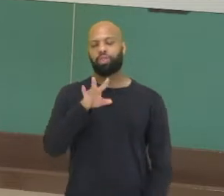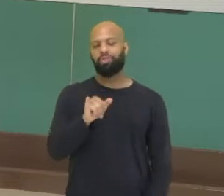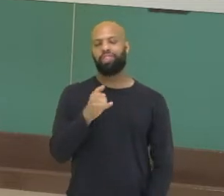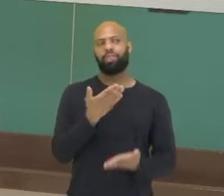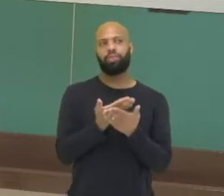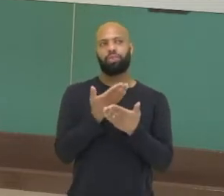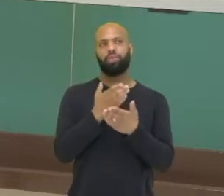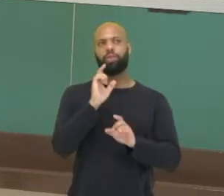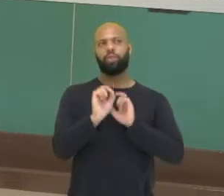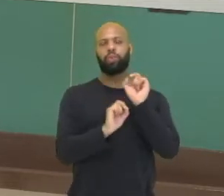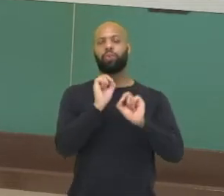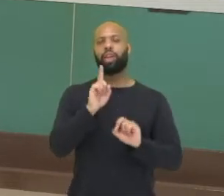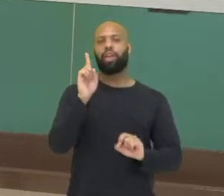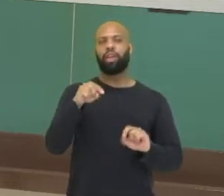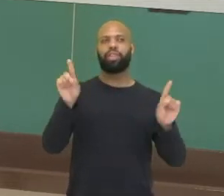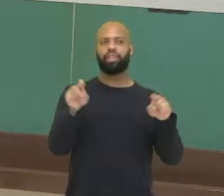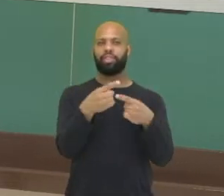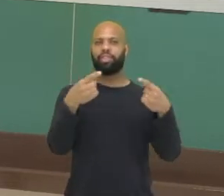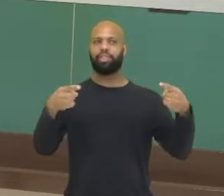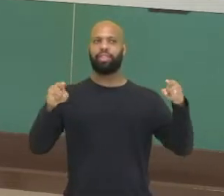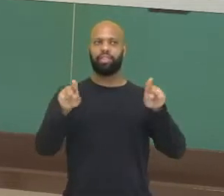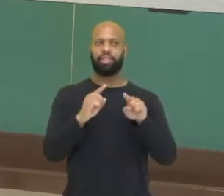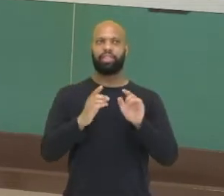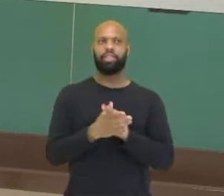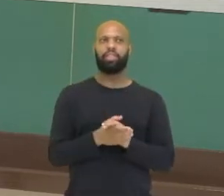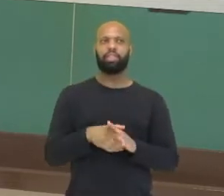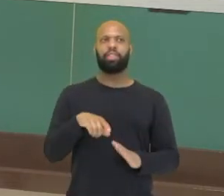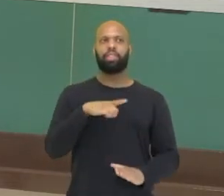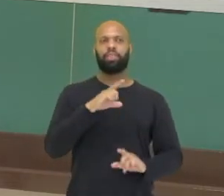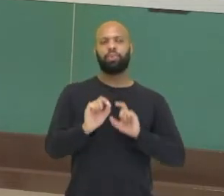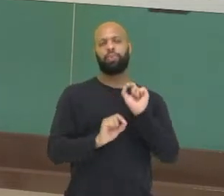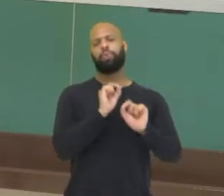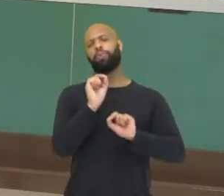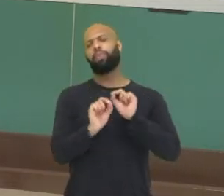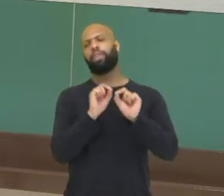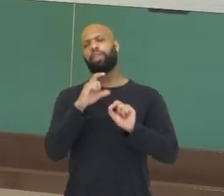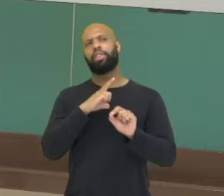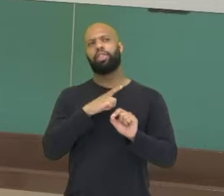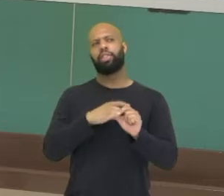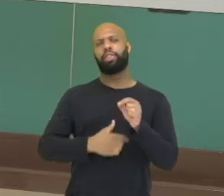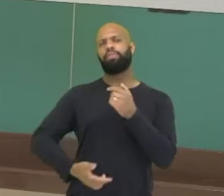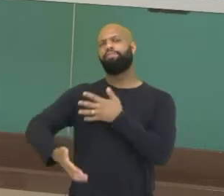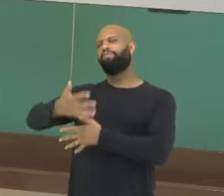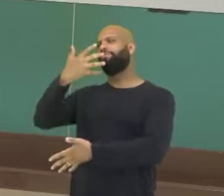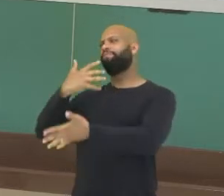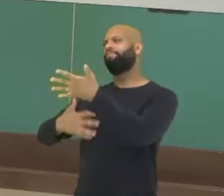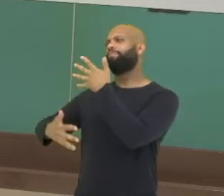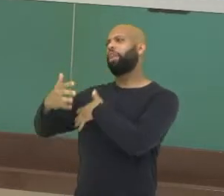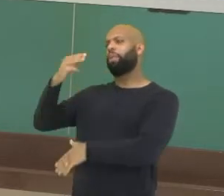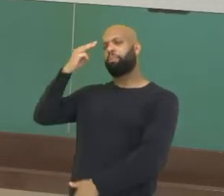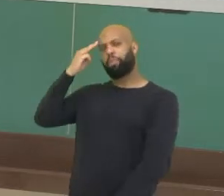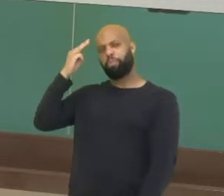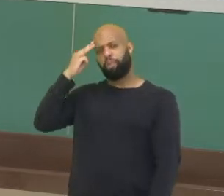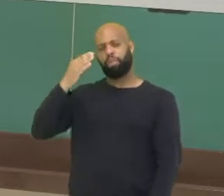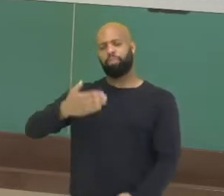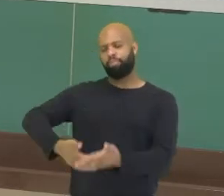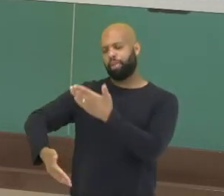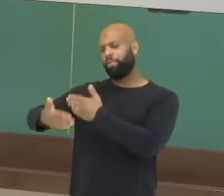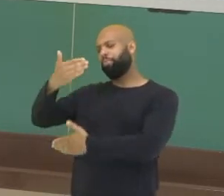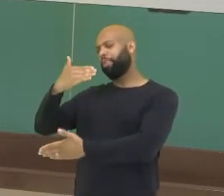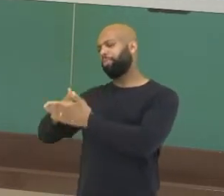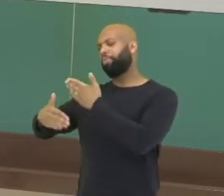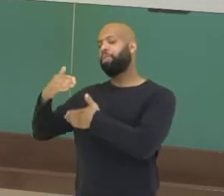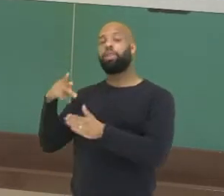falar sobre os nossos hinos. Certamente, óbvio, né? Desde as nossas memórias mais antigas da